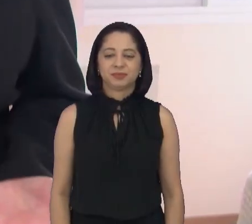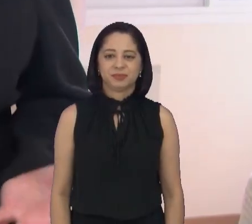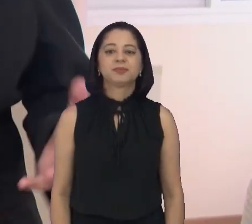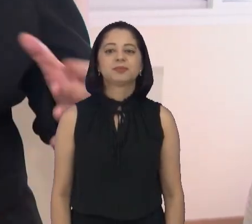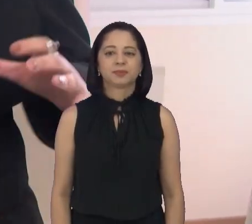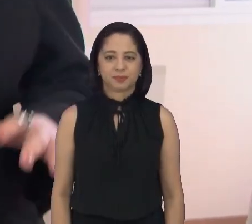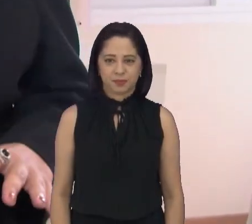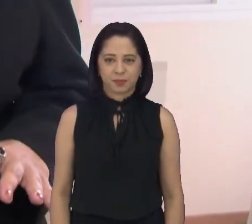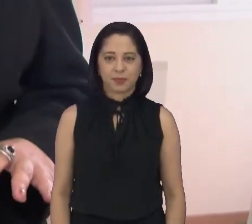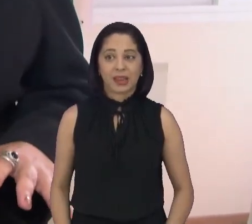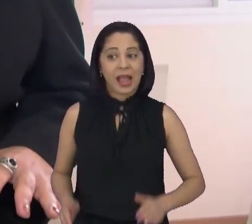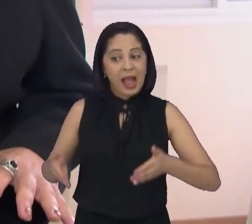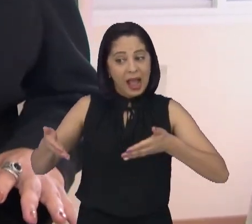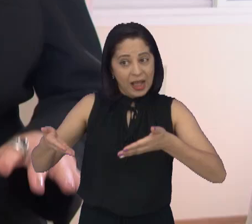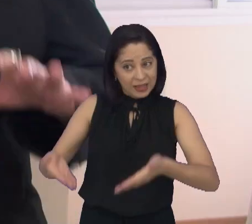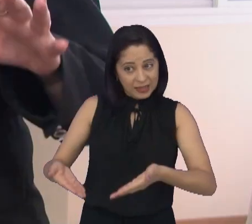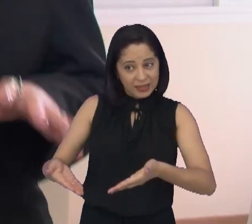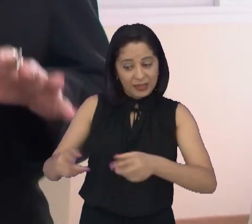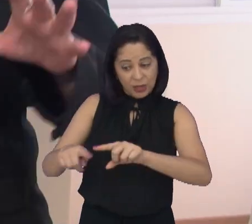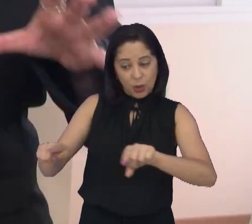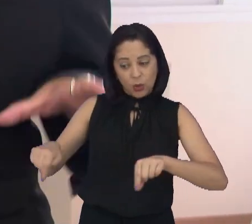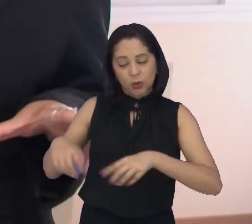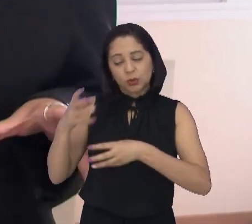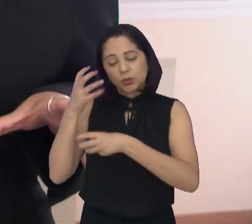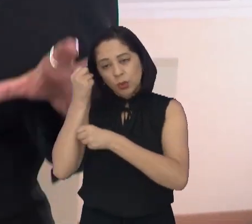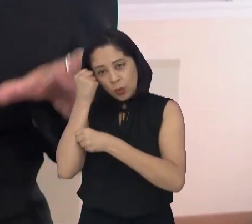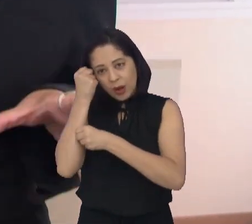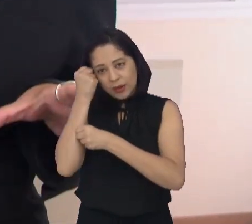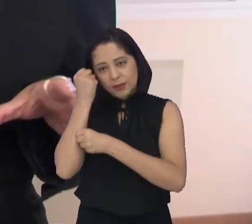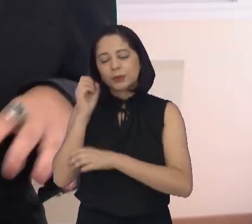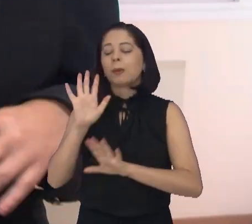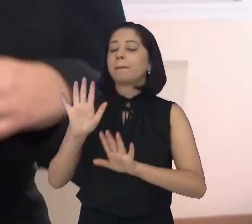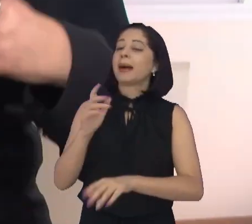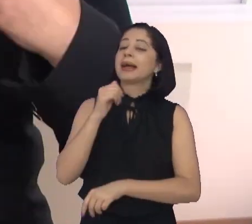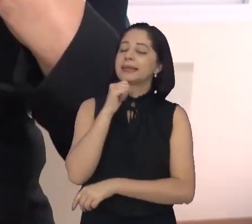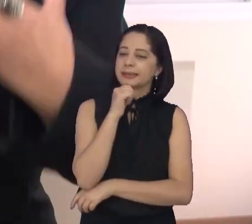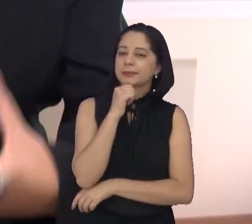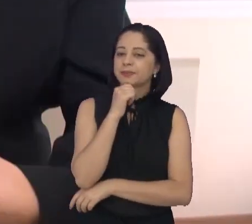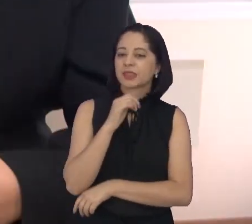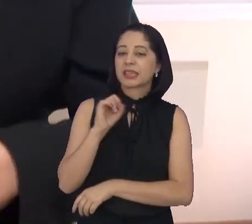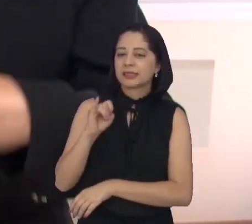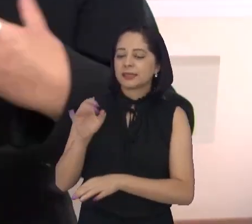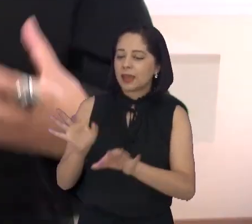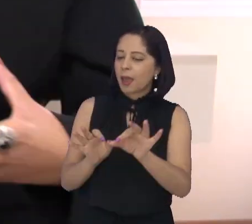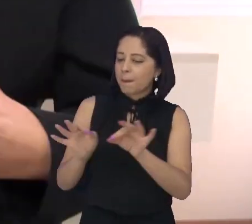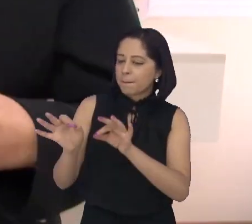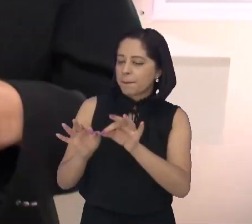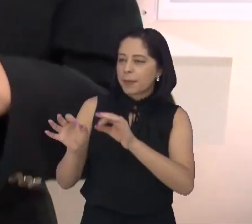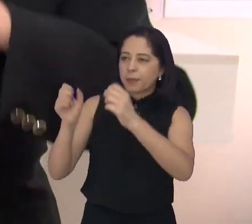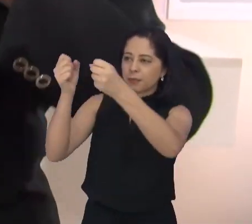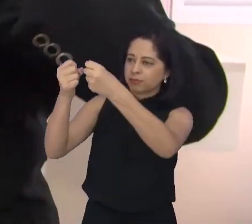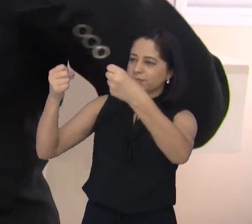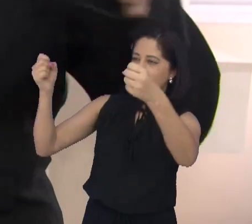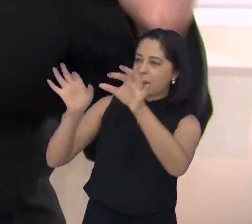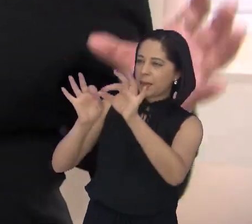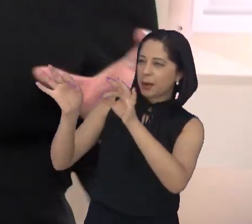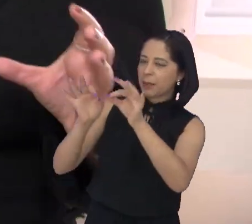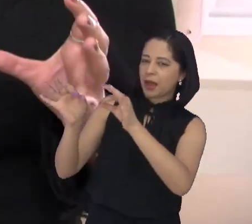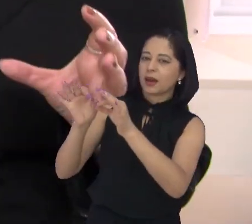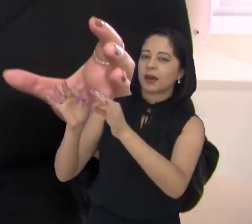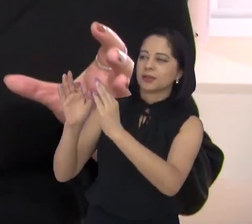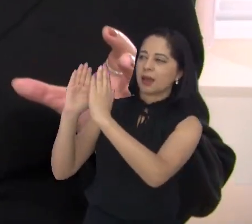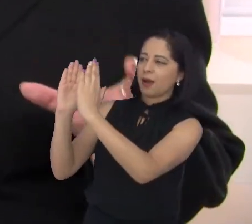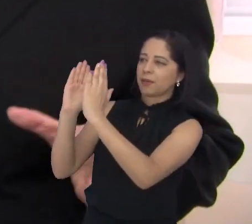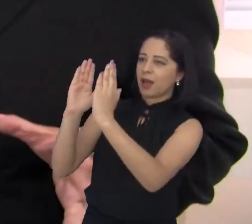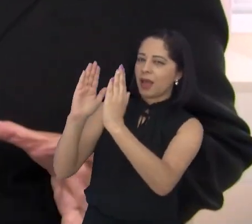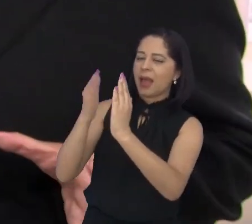Gi, estamos aqui no quarto da Milena. Milena, dizem que quando você organiza o guarda-roupa, organiza suas coisas, você consegue organizar melhor